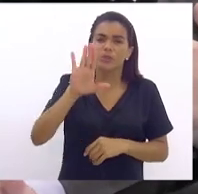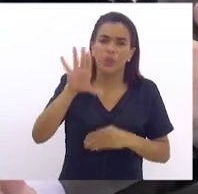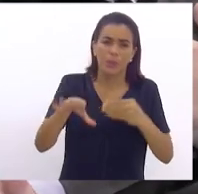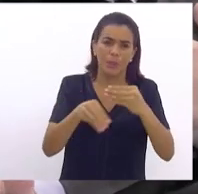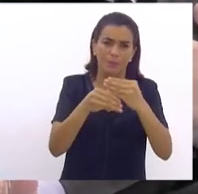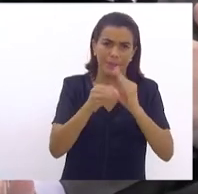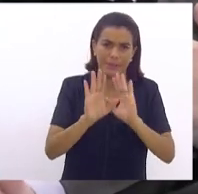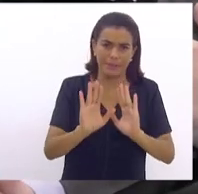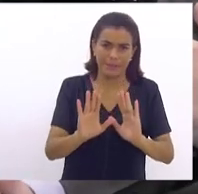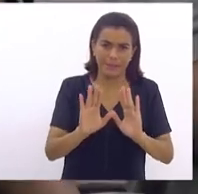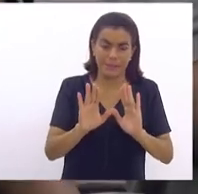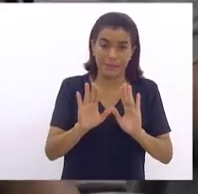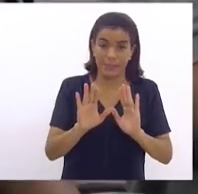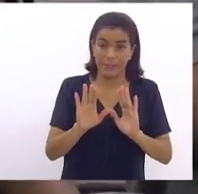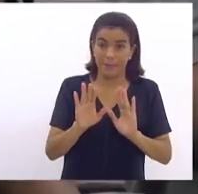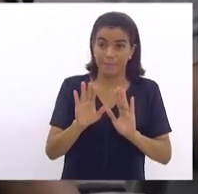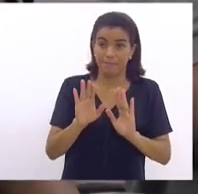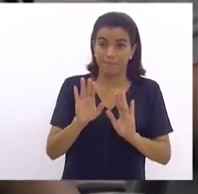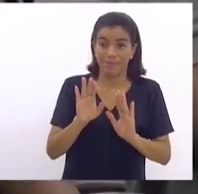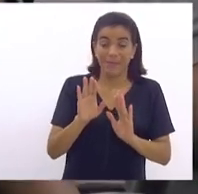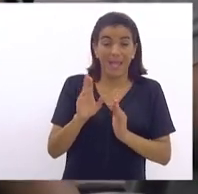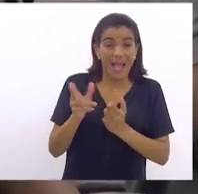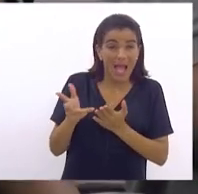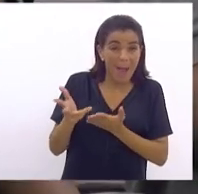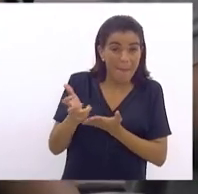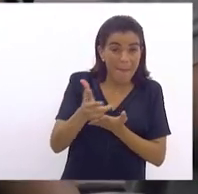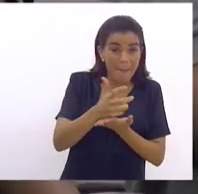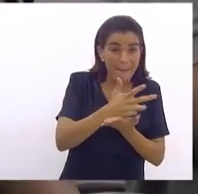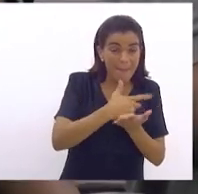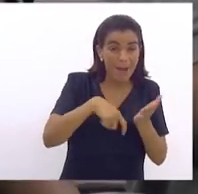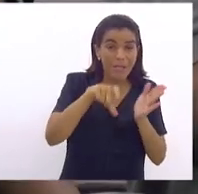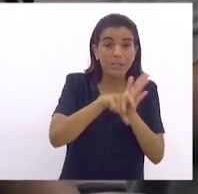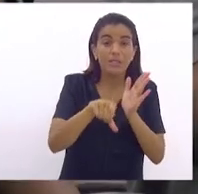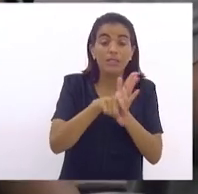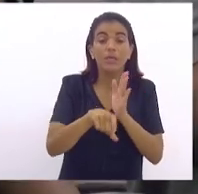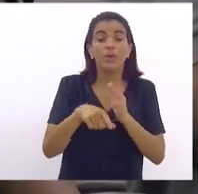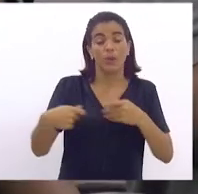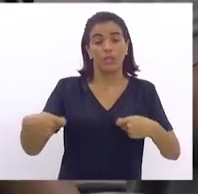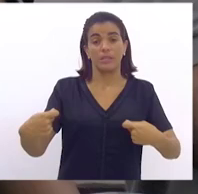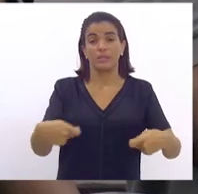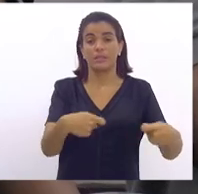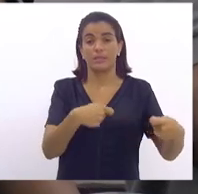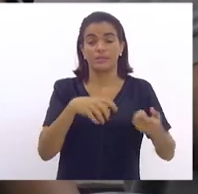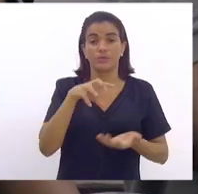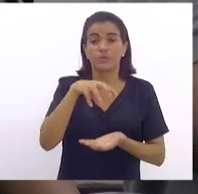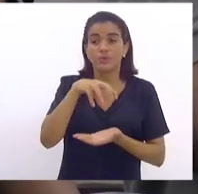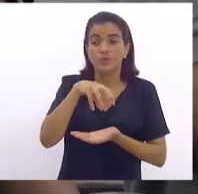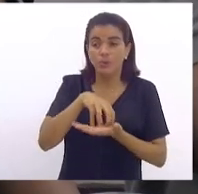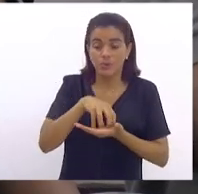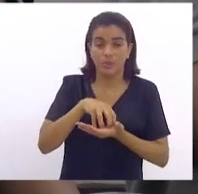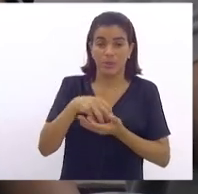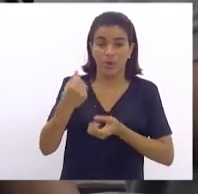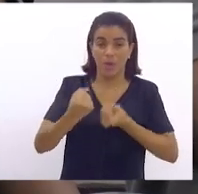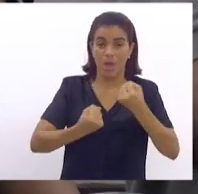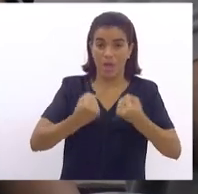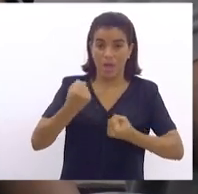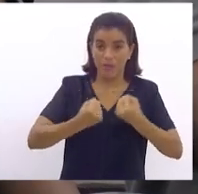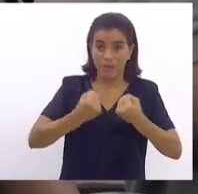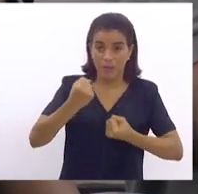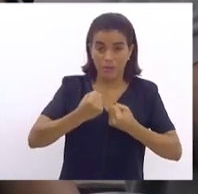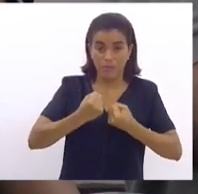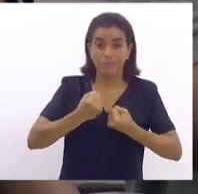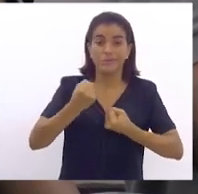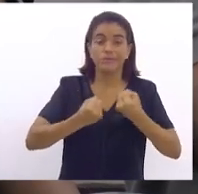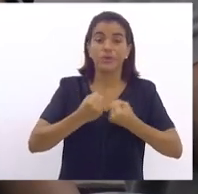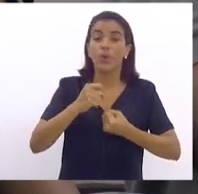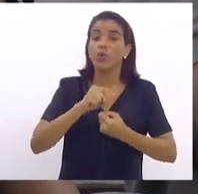parte, a substituição tributária teve início com a demanda do setor automobilístico, era inicialmente